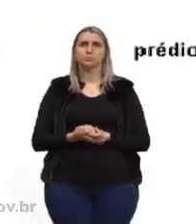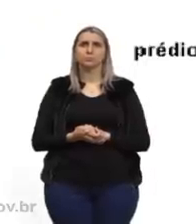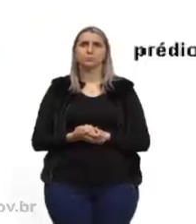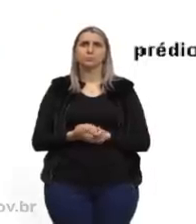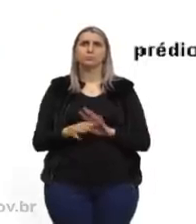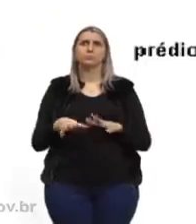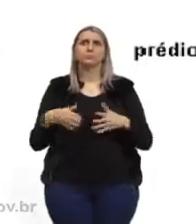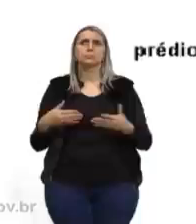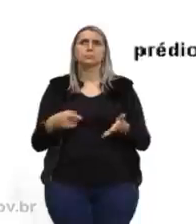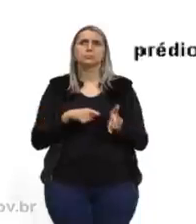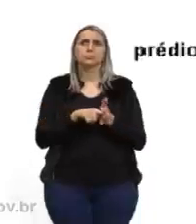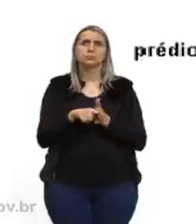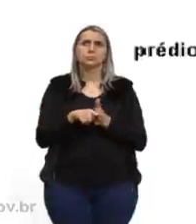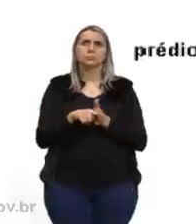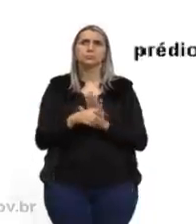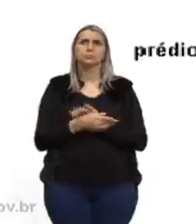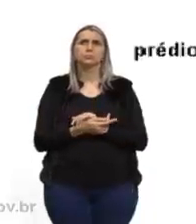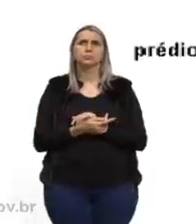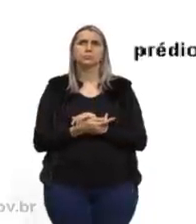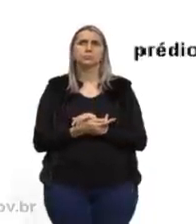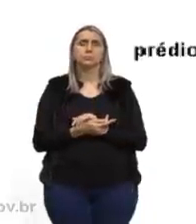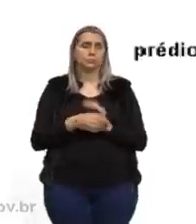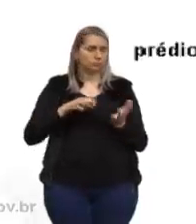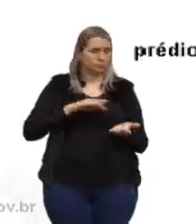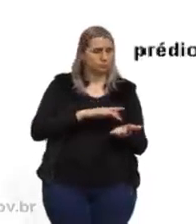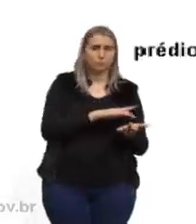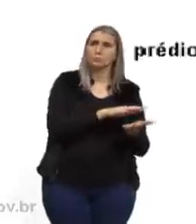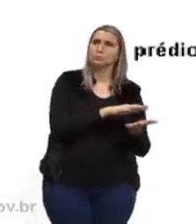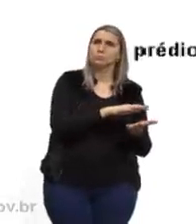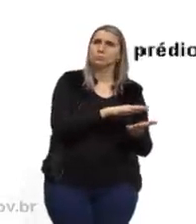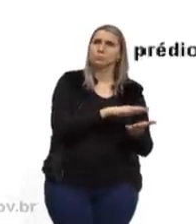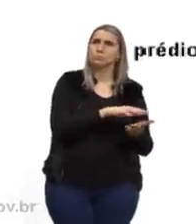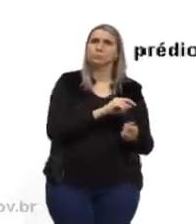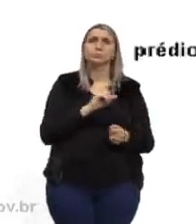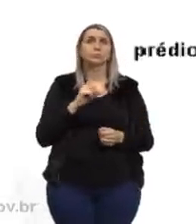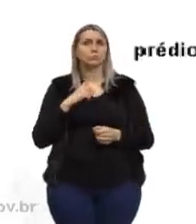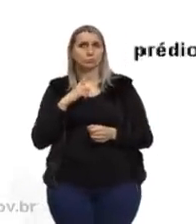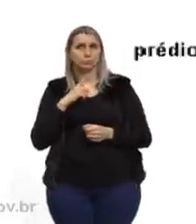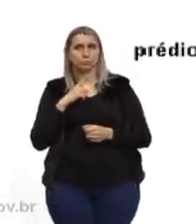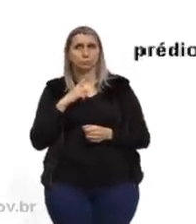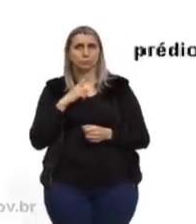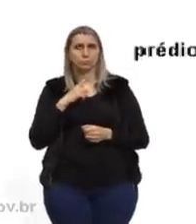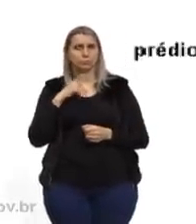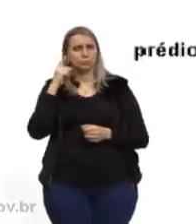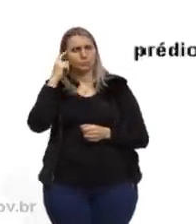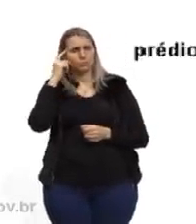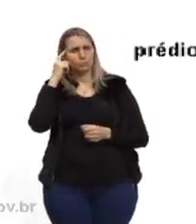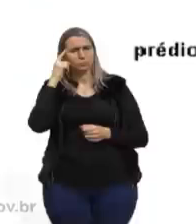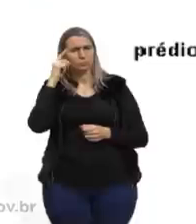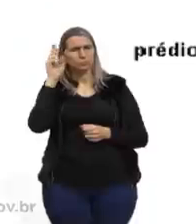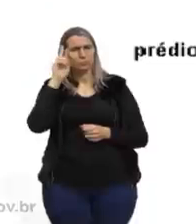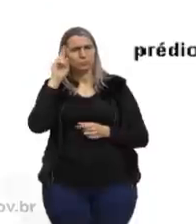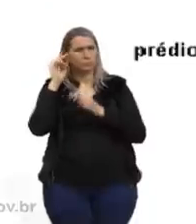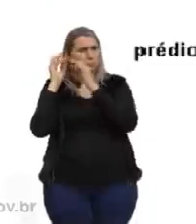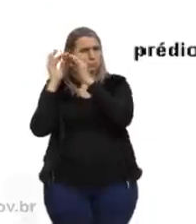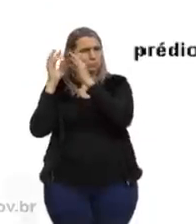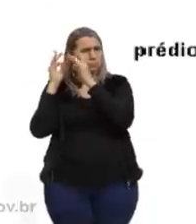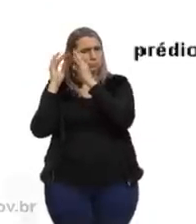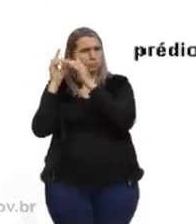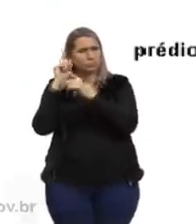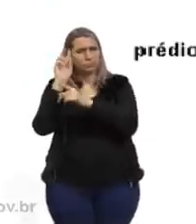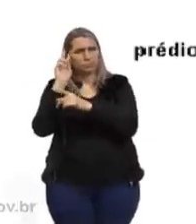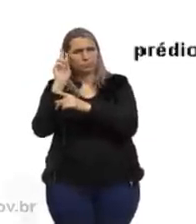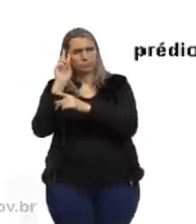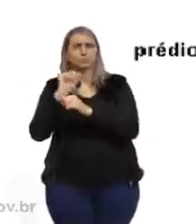Então, próxima situação, uma situação de sombra. Situação de sombra já ativa as minhas conexões aqui,